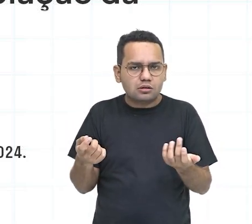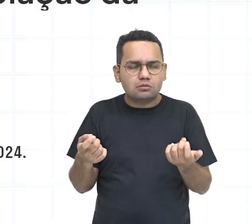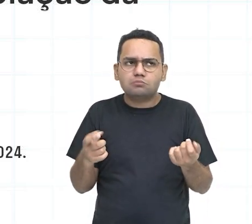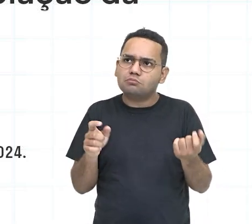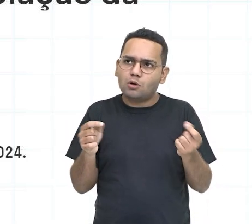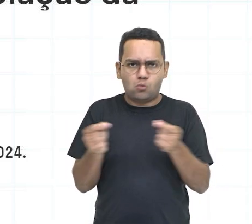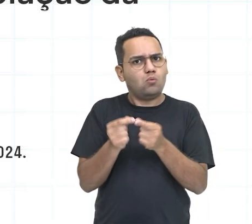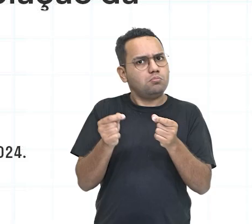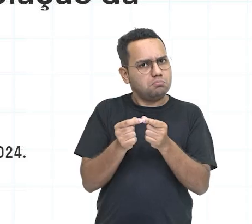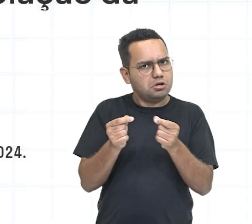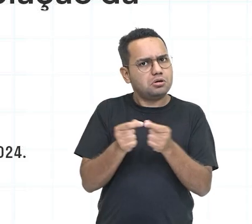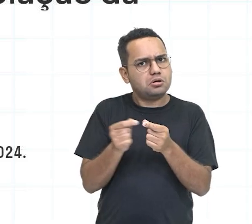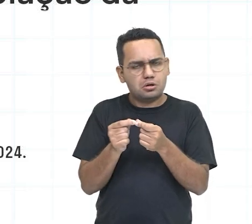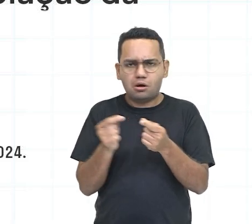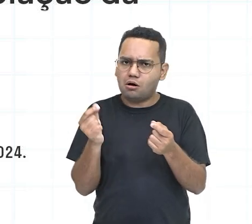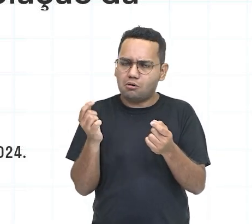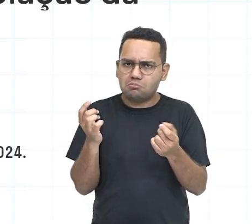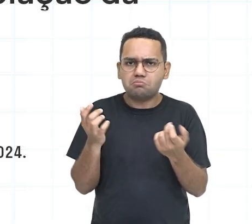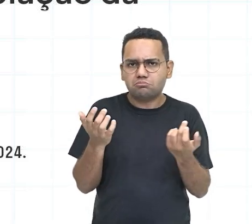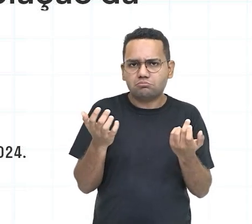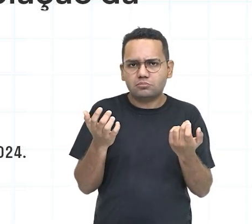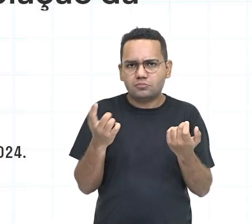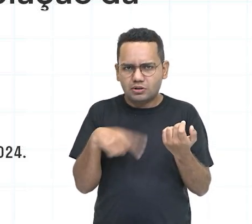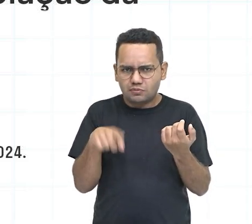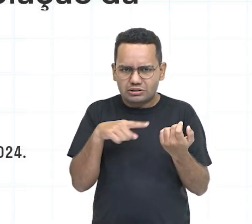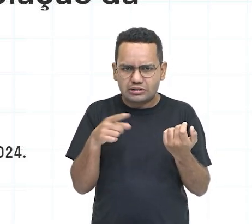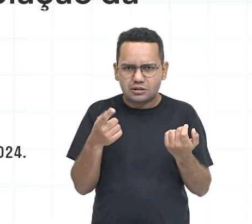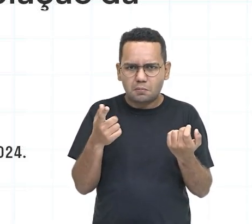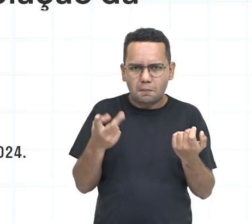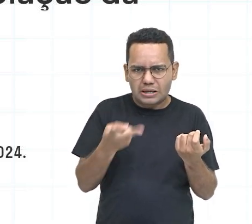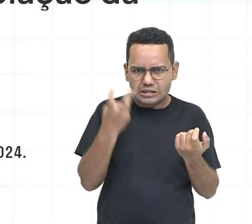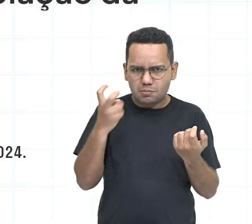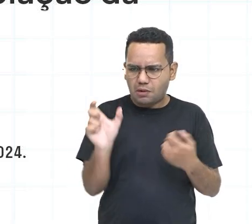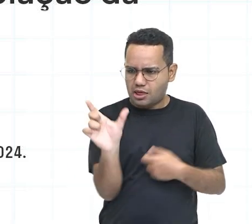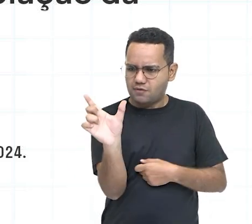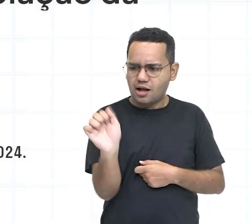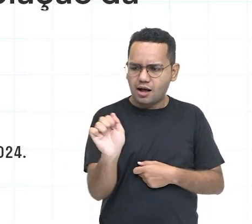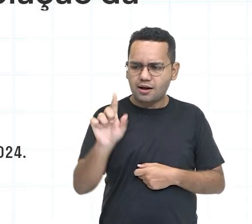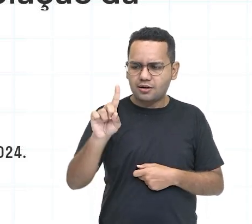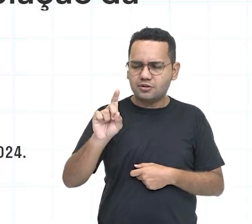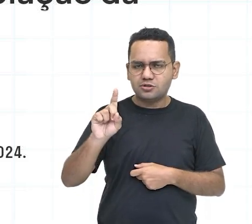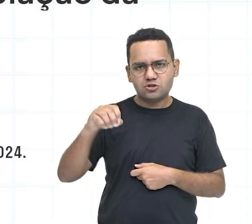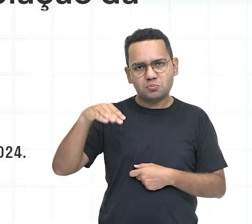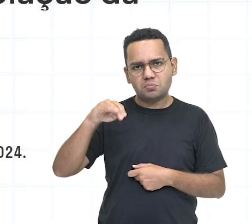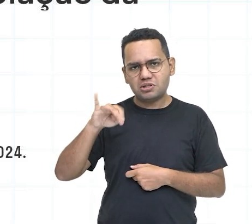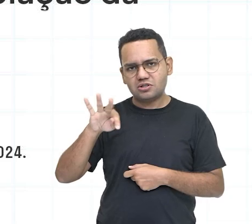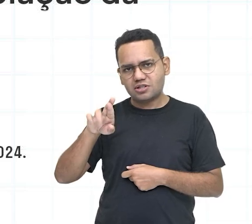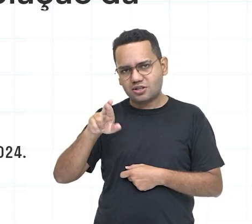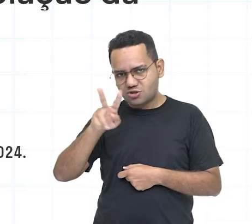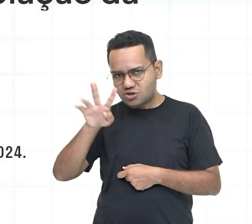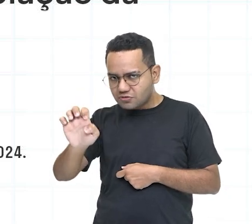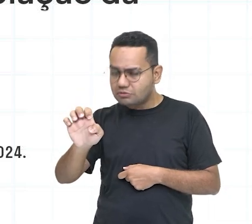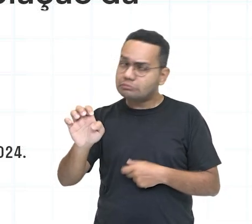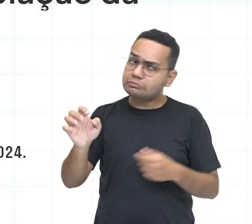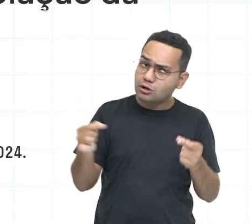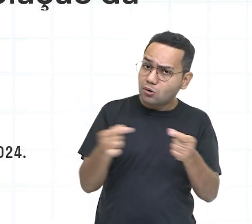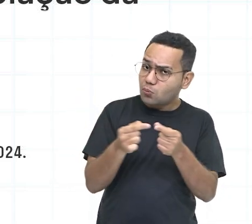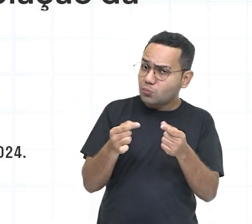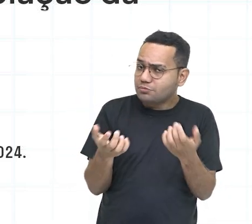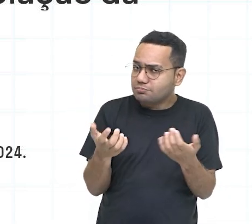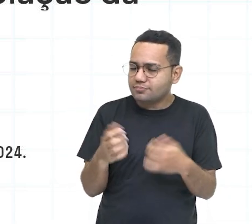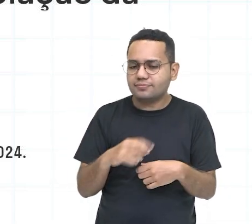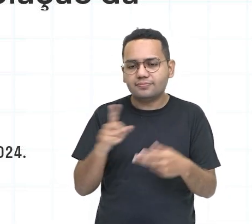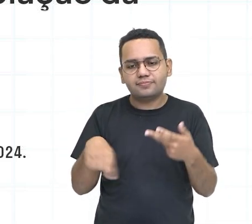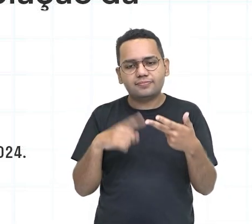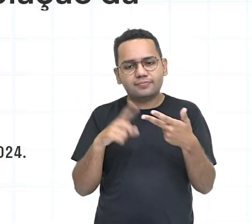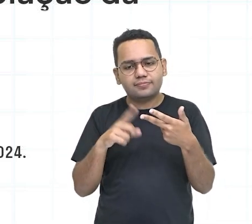principalmente, controle também. Viram a palavra administrativo? Também aparecia várias vezes. Vamos ver se a letra C também pode combinar. Para apoiar